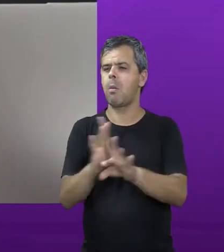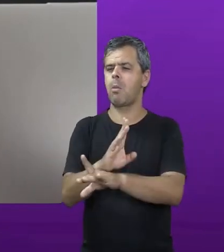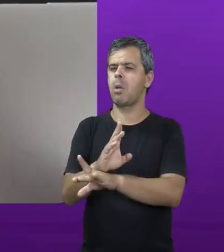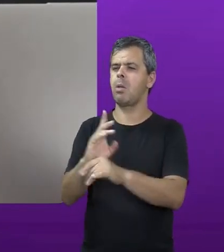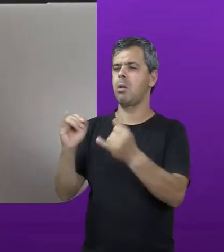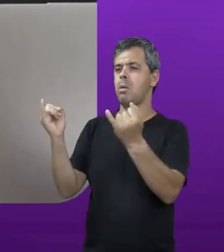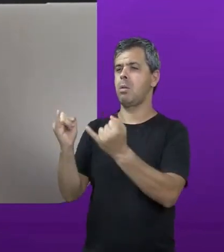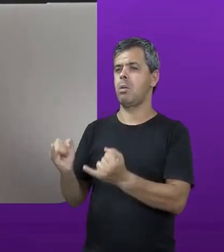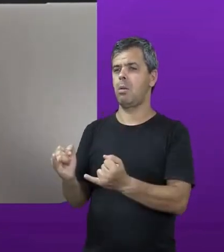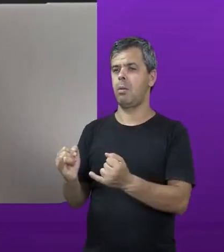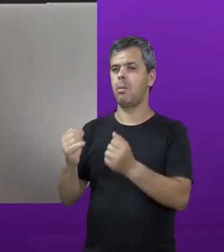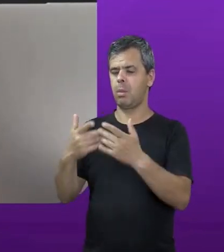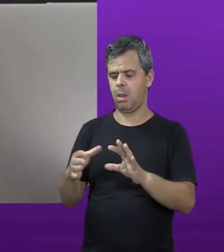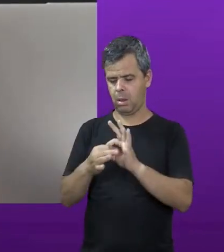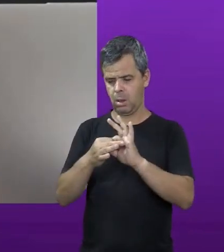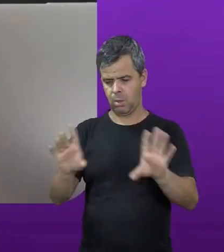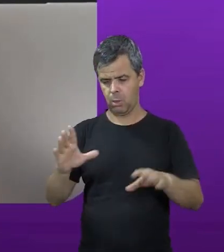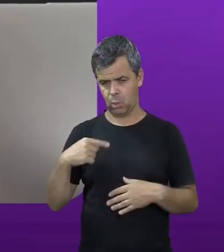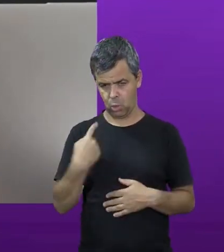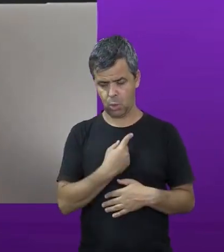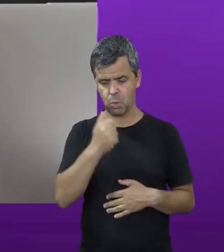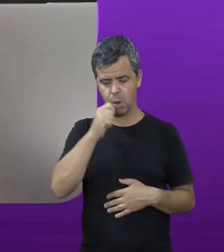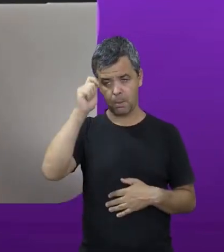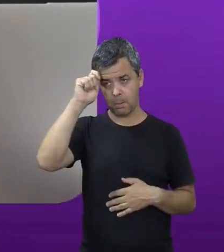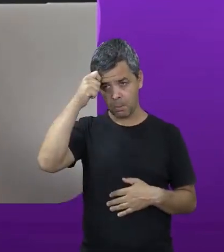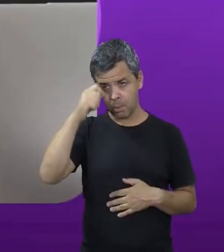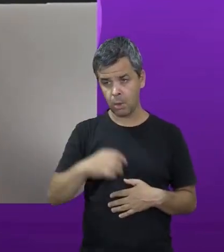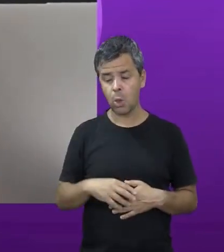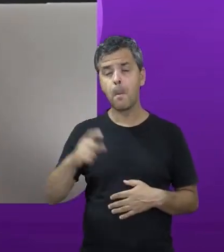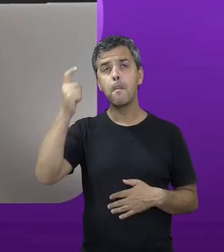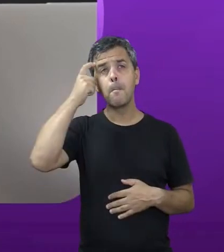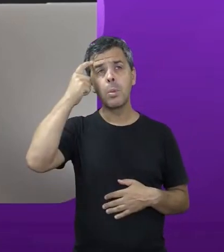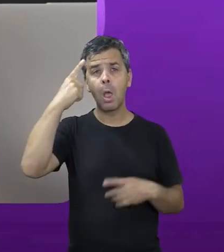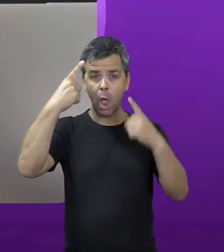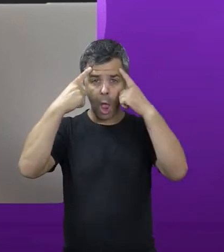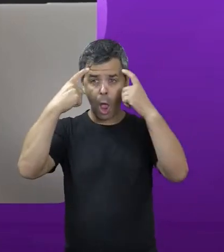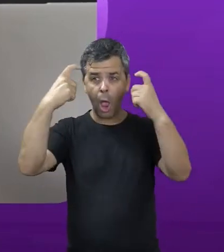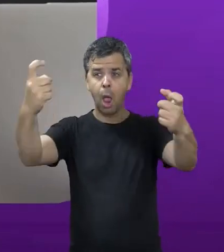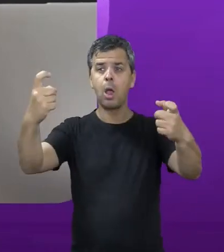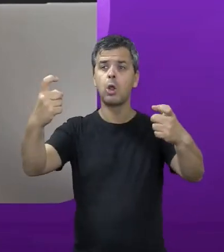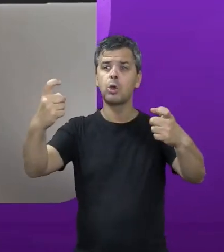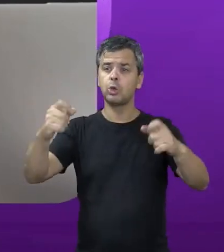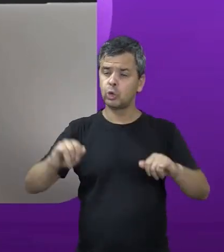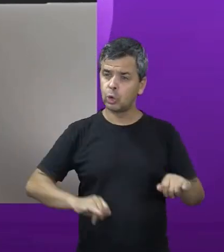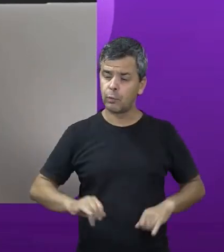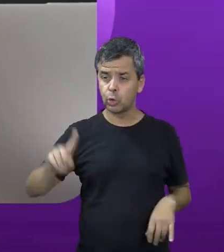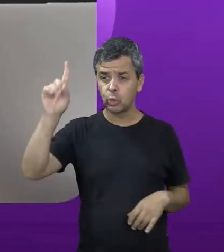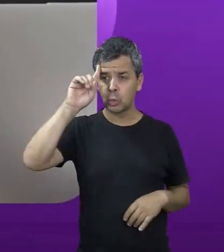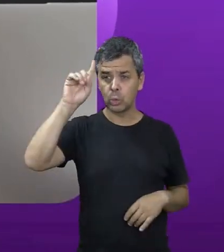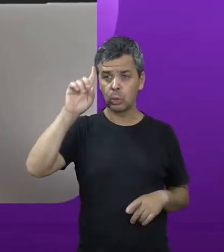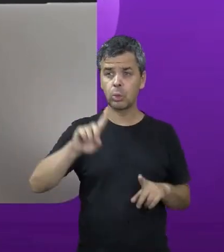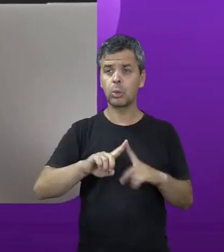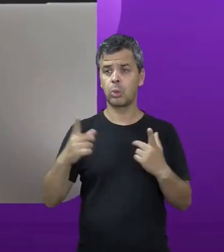imagens e falar livremente por nós mesmos. Então, nós vamos pensar que essas violências que nós sofremos cotidianamente,